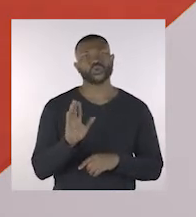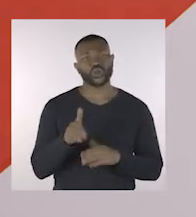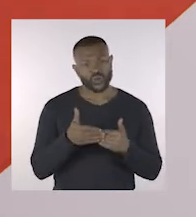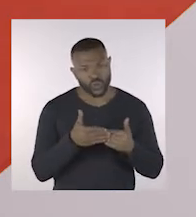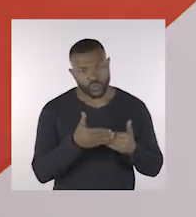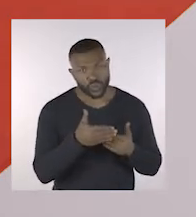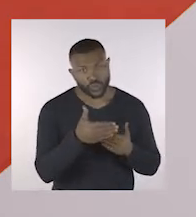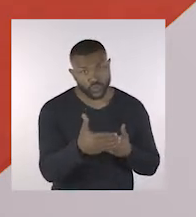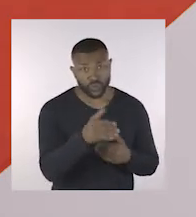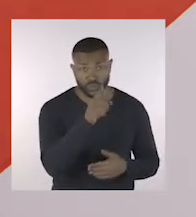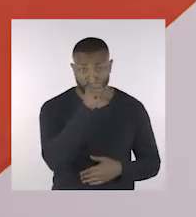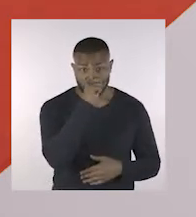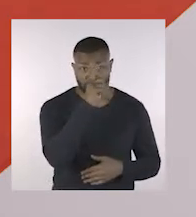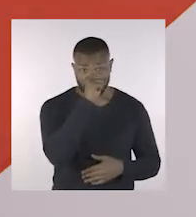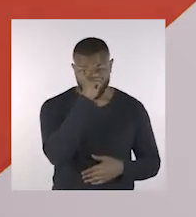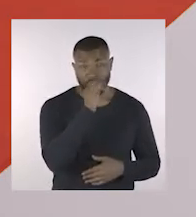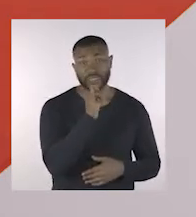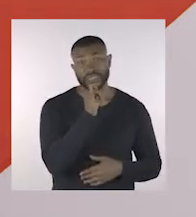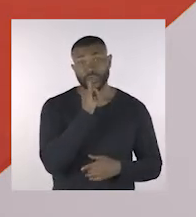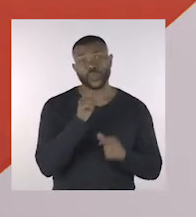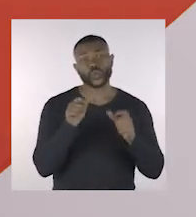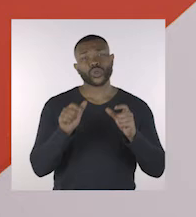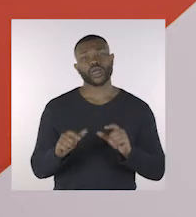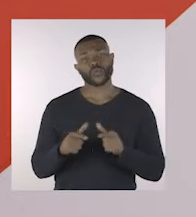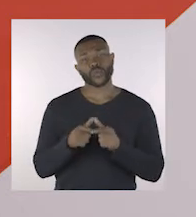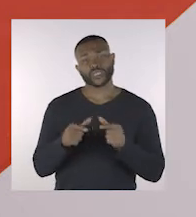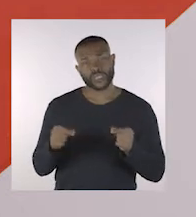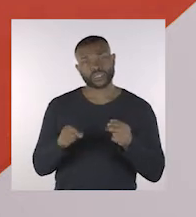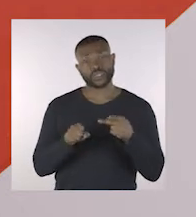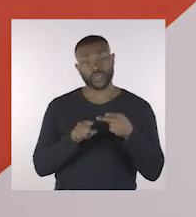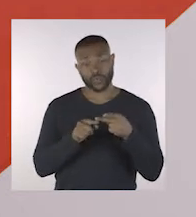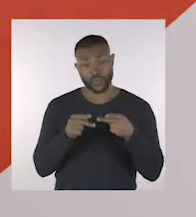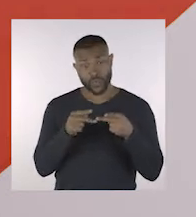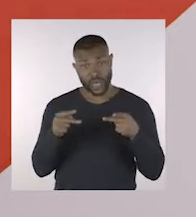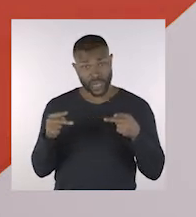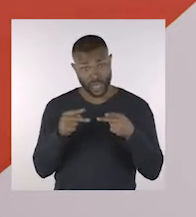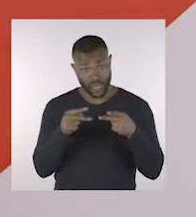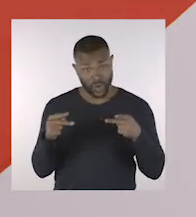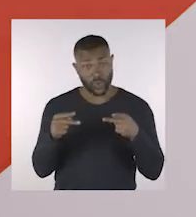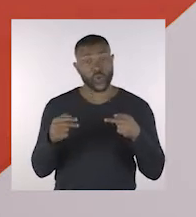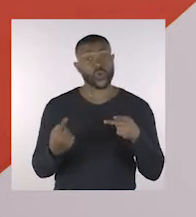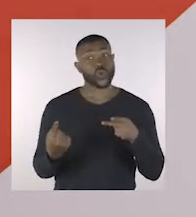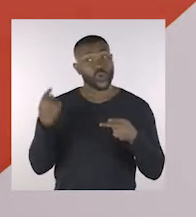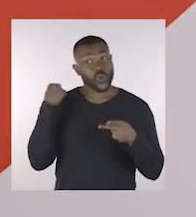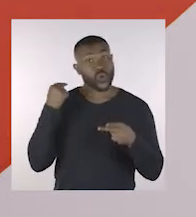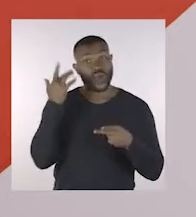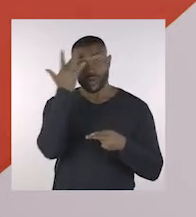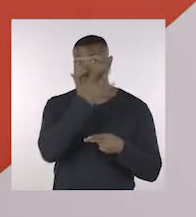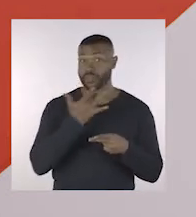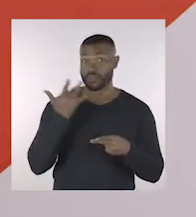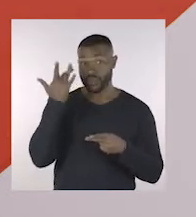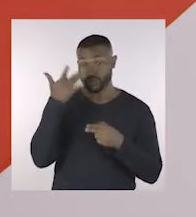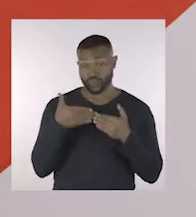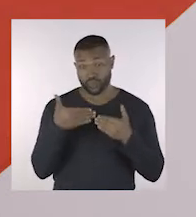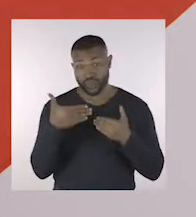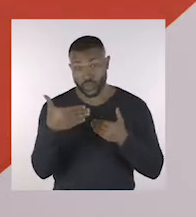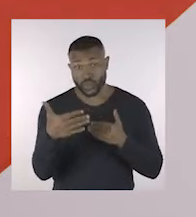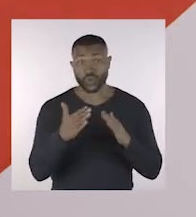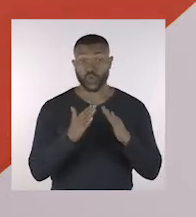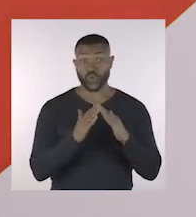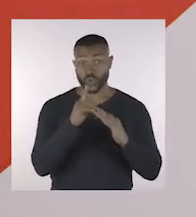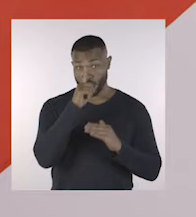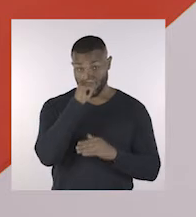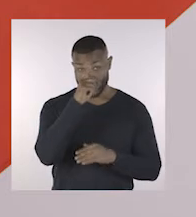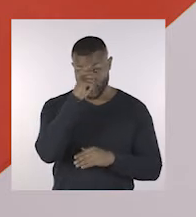e começou inclusive esse hospitais por exemplo de Brasilândia e Parelheiros começou na época do Governo Haddad e o